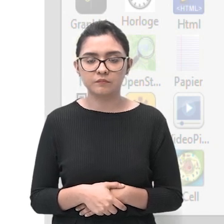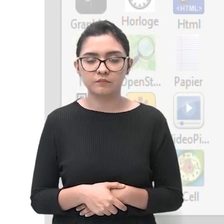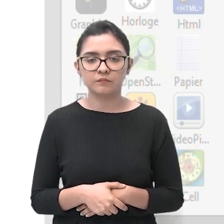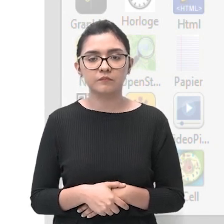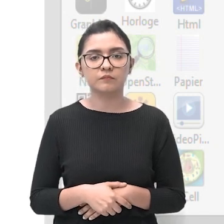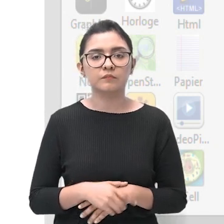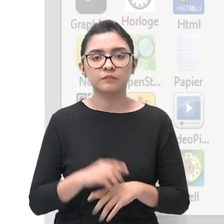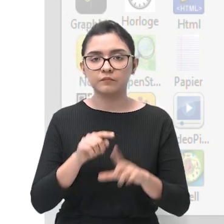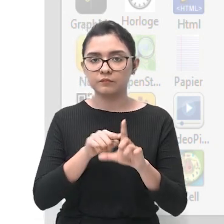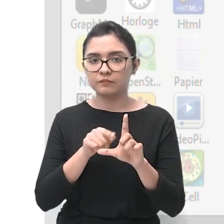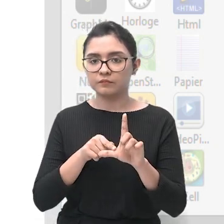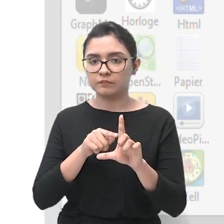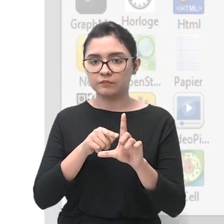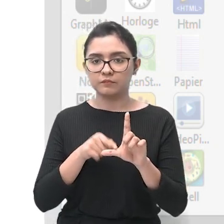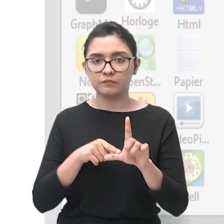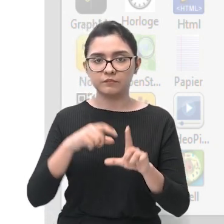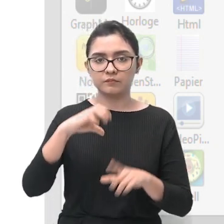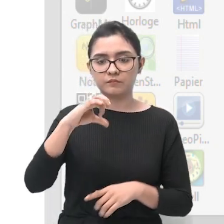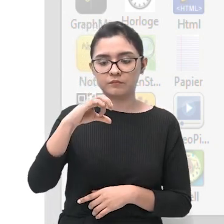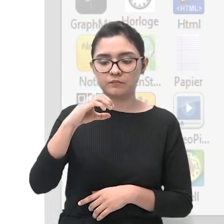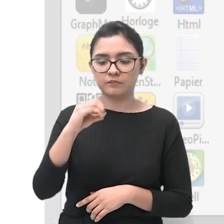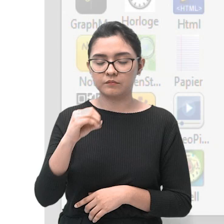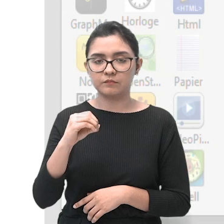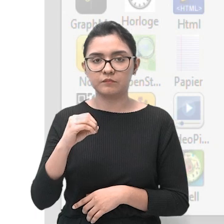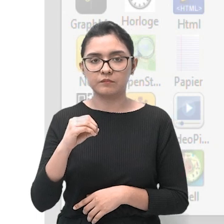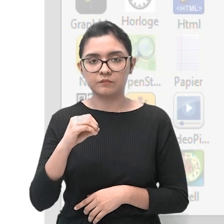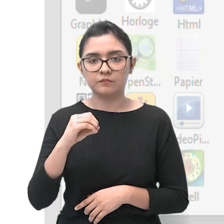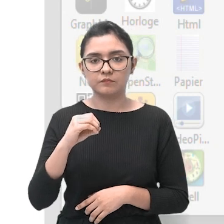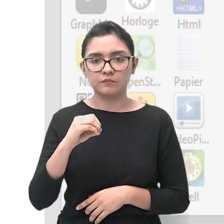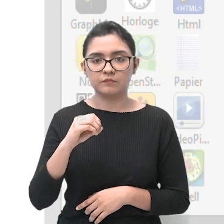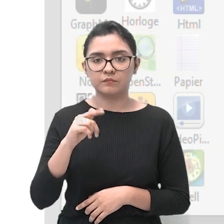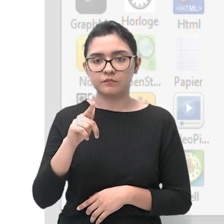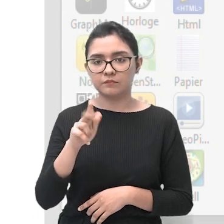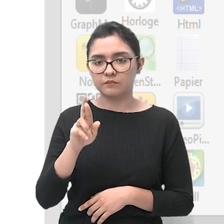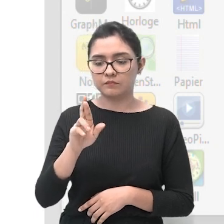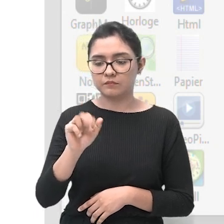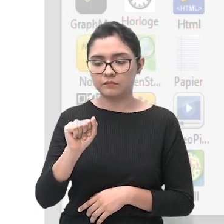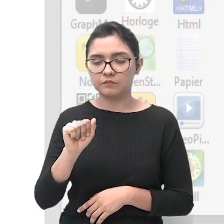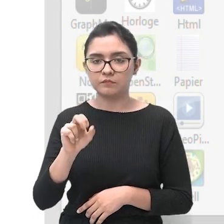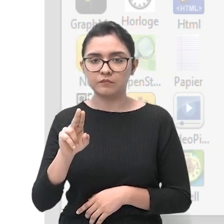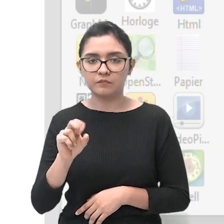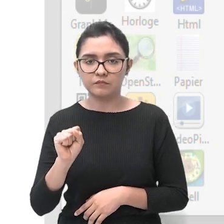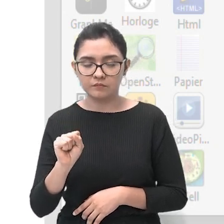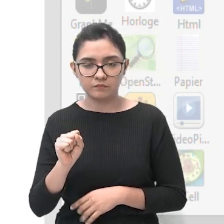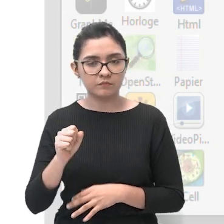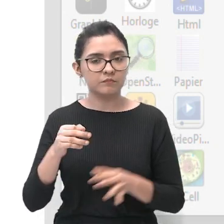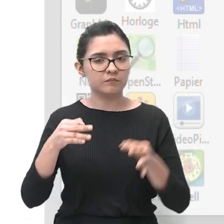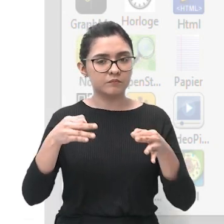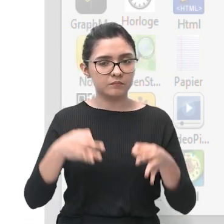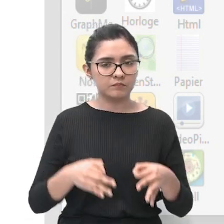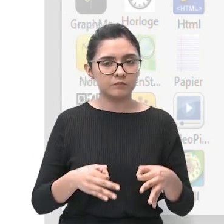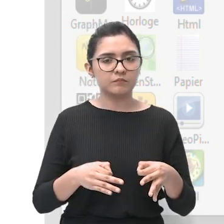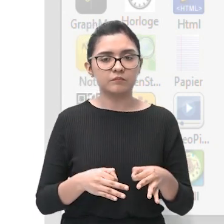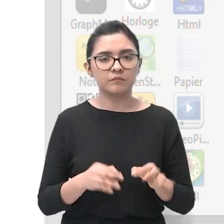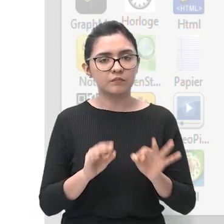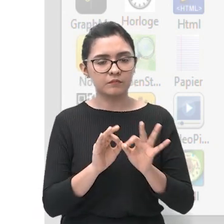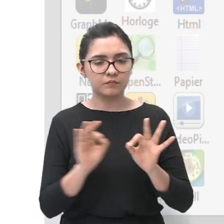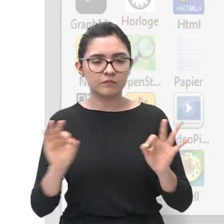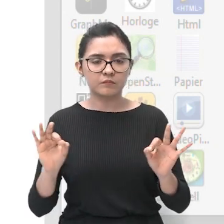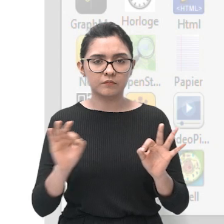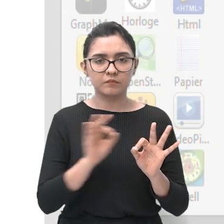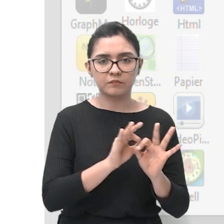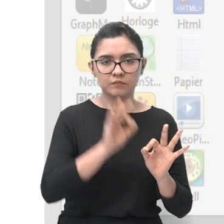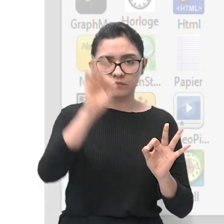90 graus, conforme foi agora. Tudo bonitinho, né? Conforme foi medido. Se a gente for comparar